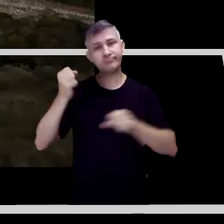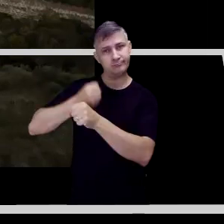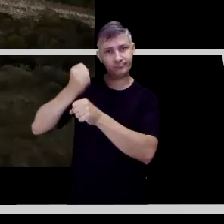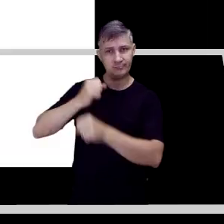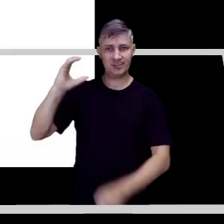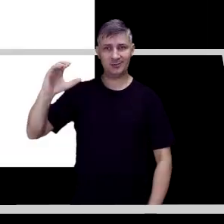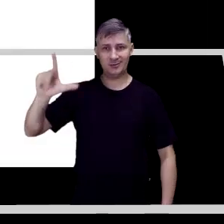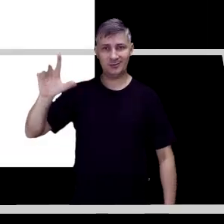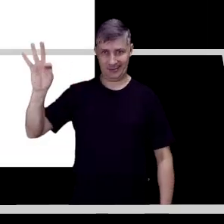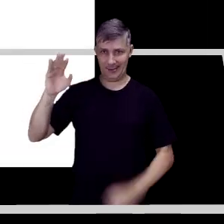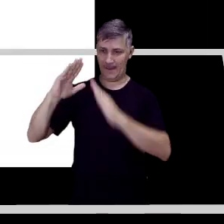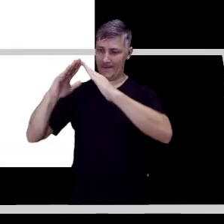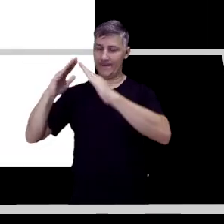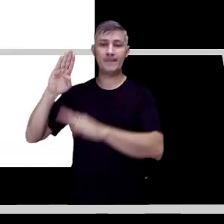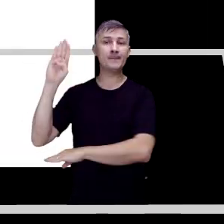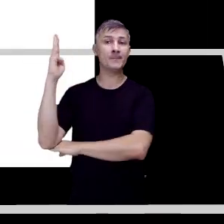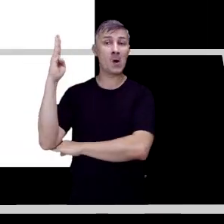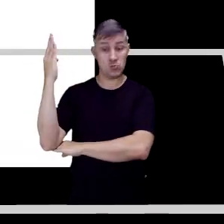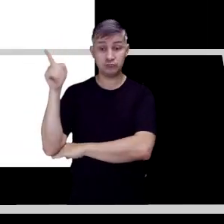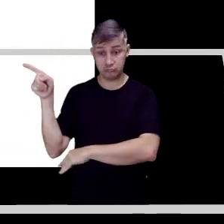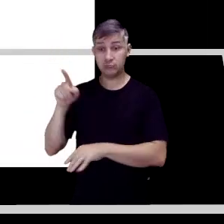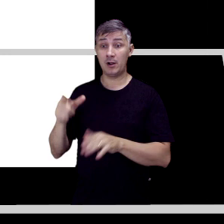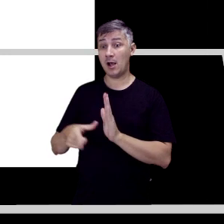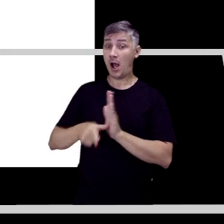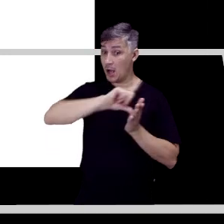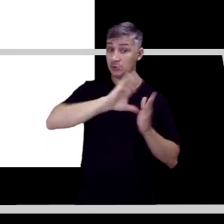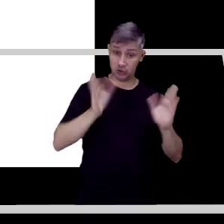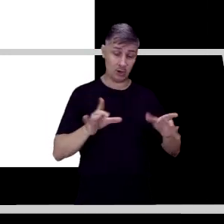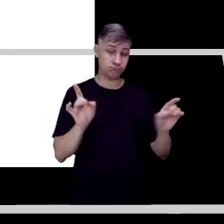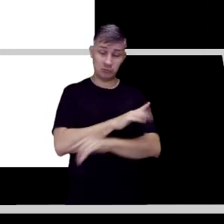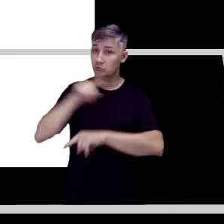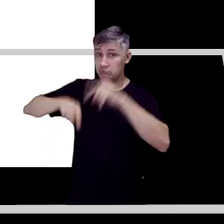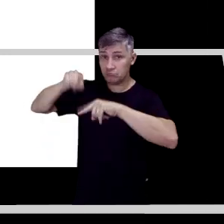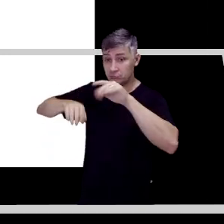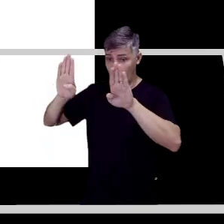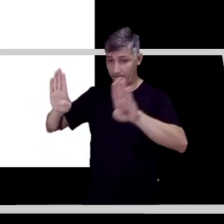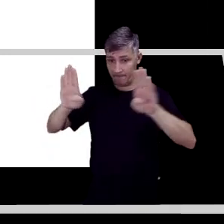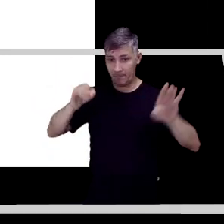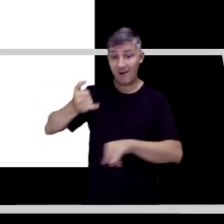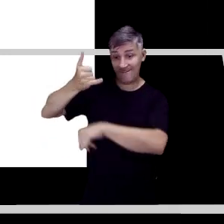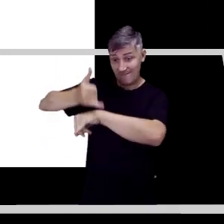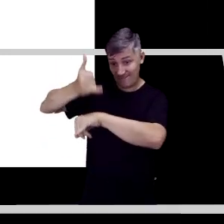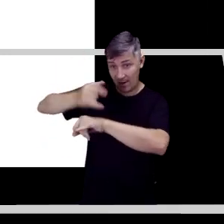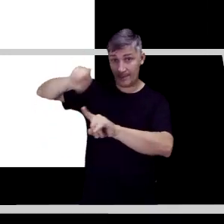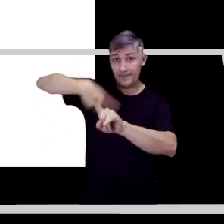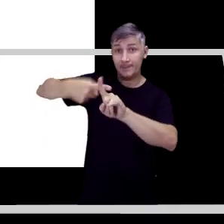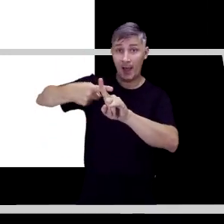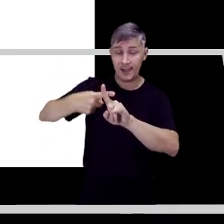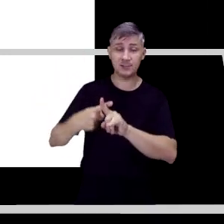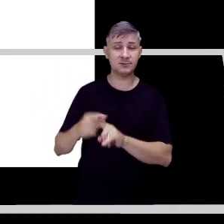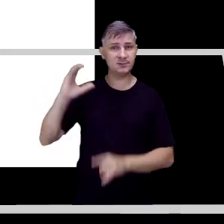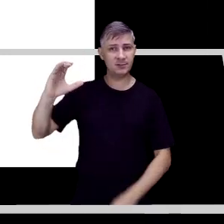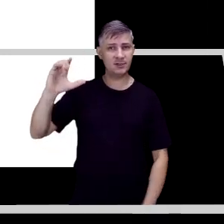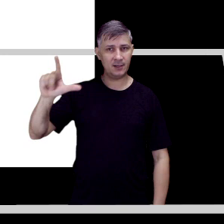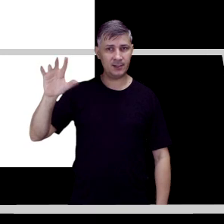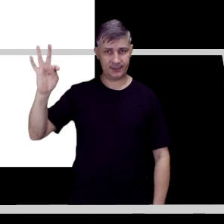de CLT. Não? Então, aqui a gente vê, ela é uma capela inteiramente pré-fabricada, com uma estrutura metálica e os painéis